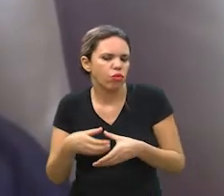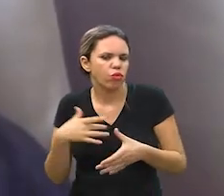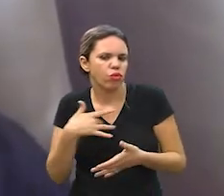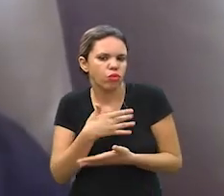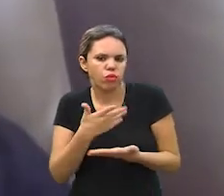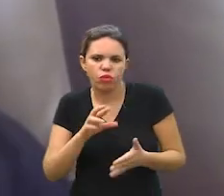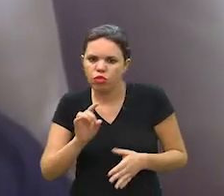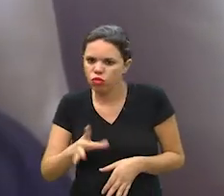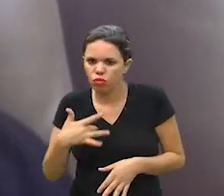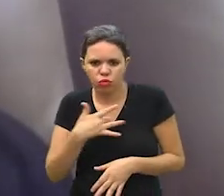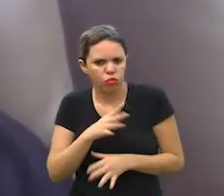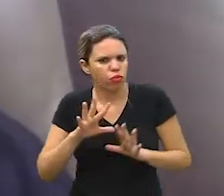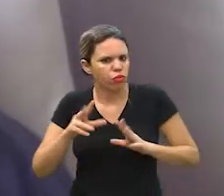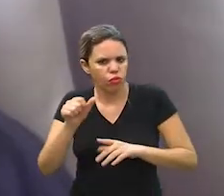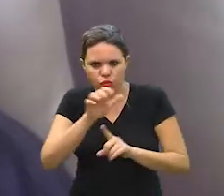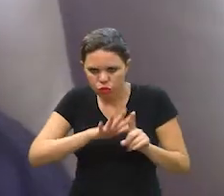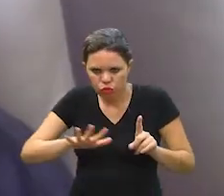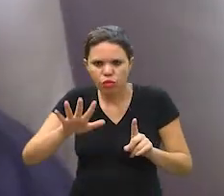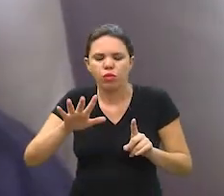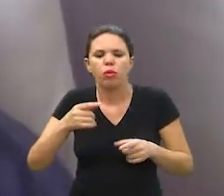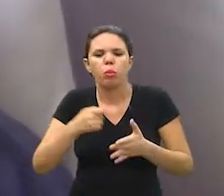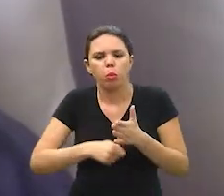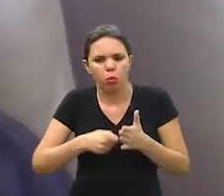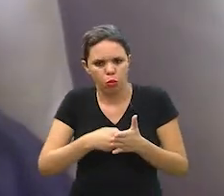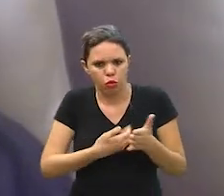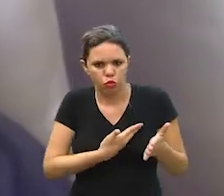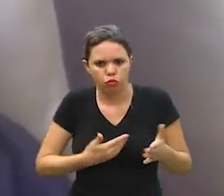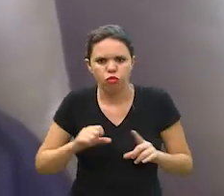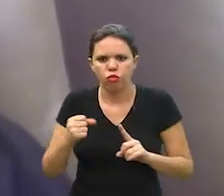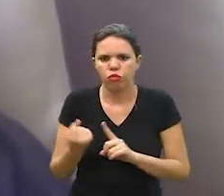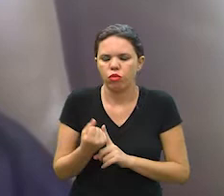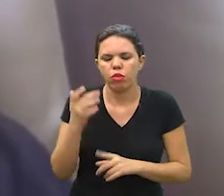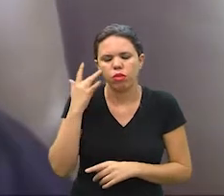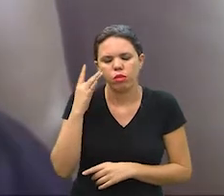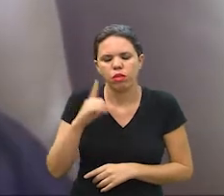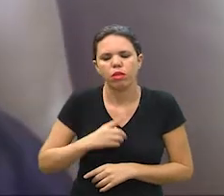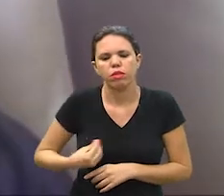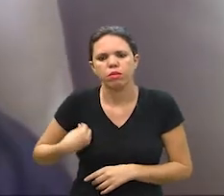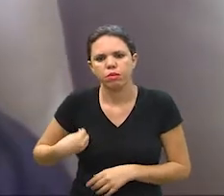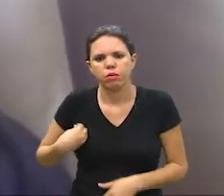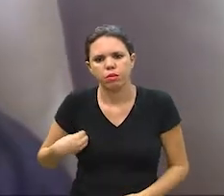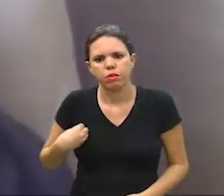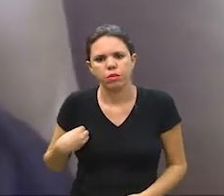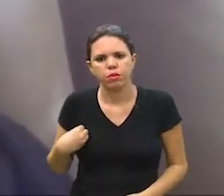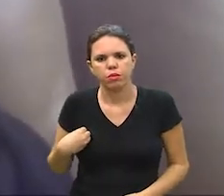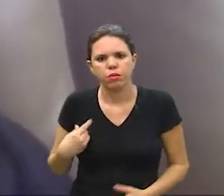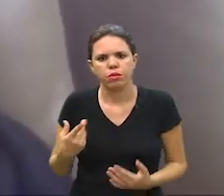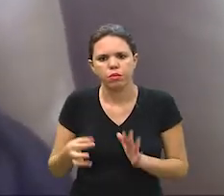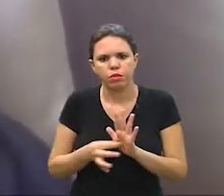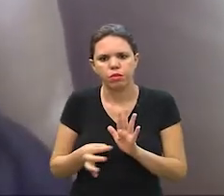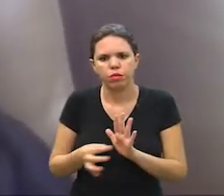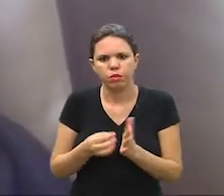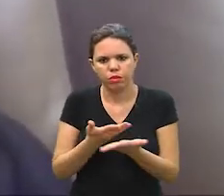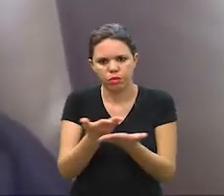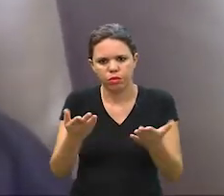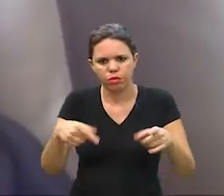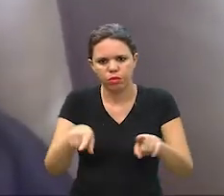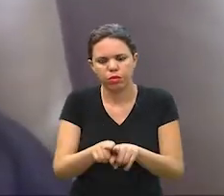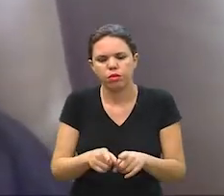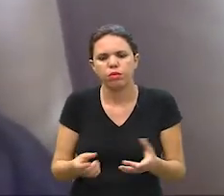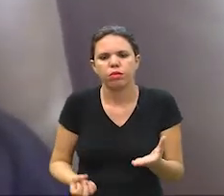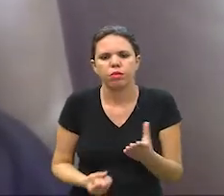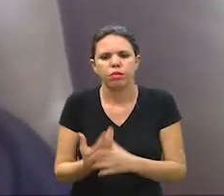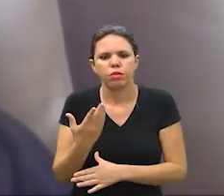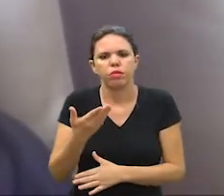e não é só saúde, é social, né, de política social, eu acho que existiria, eu deixo como uma sugestão, que vocês venham